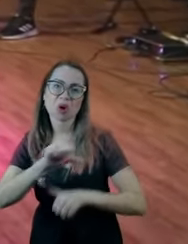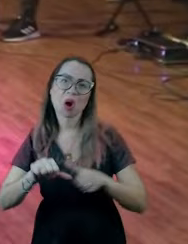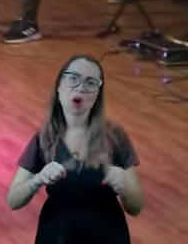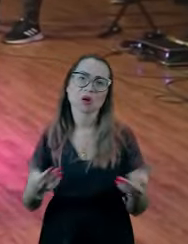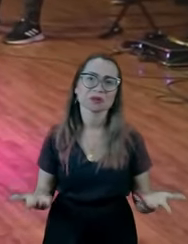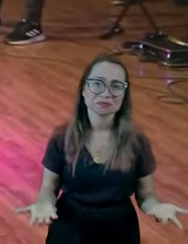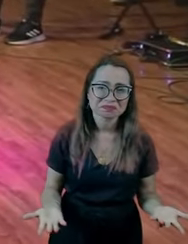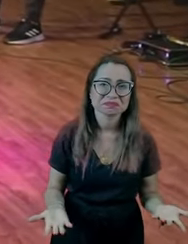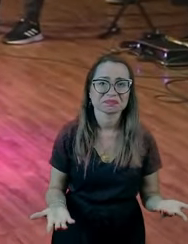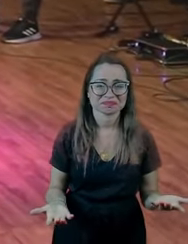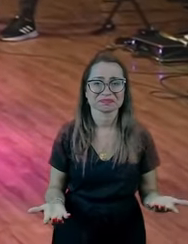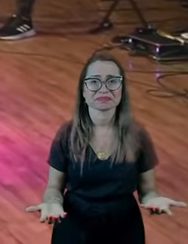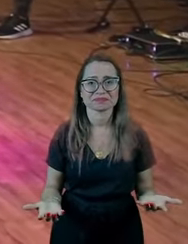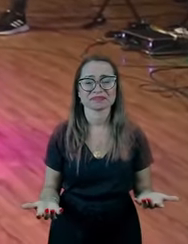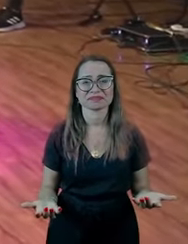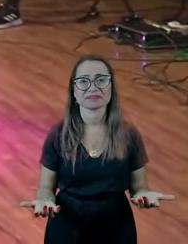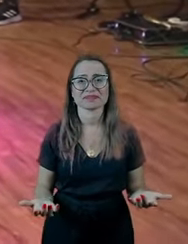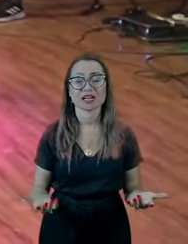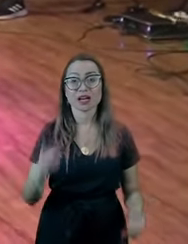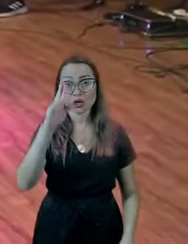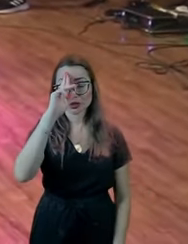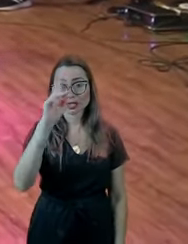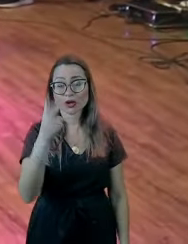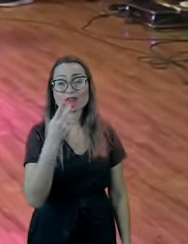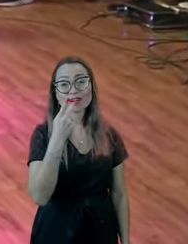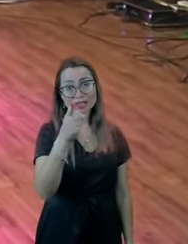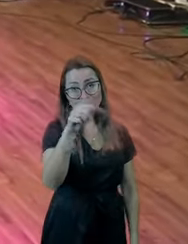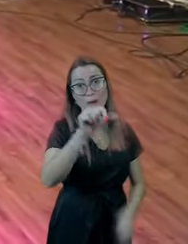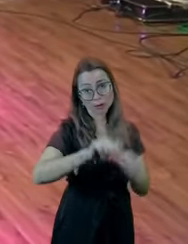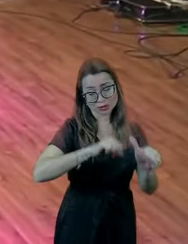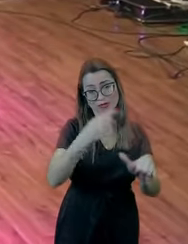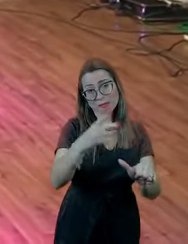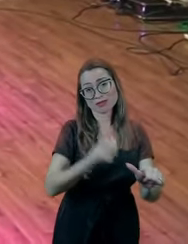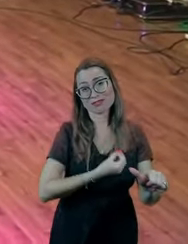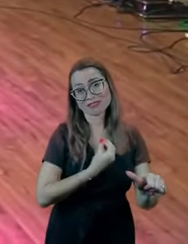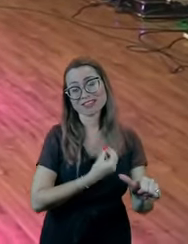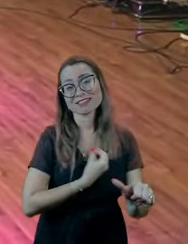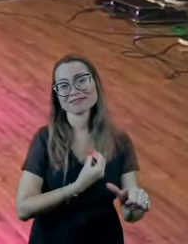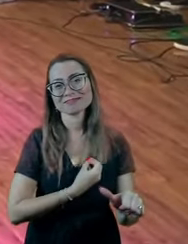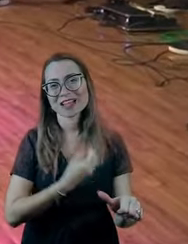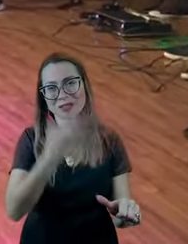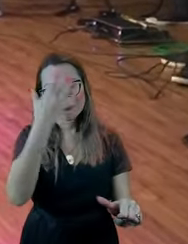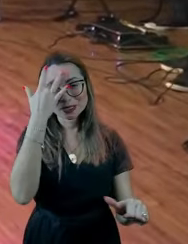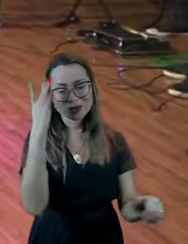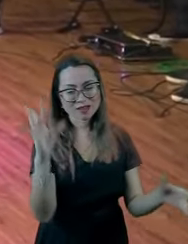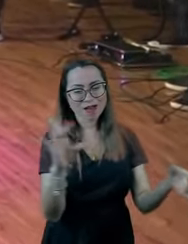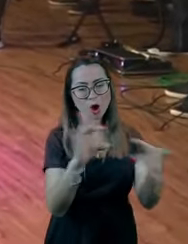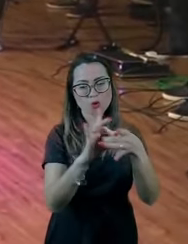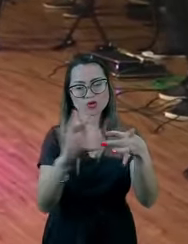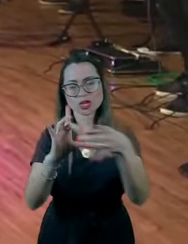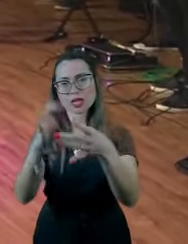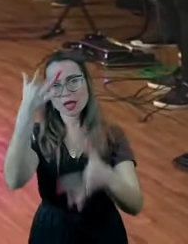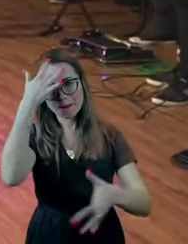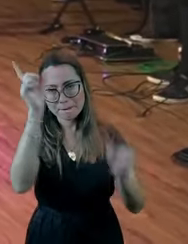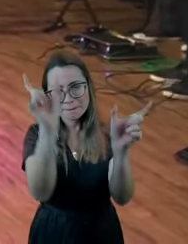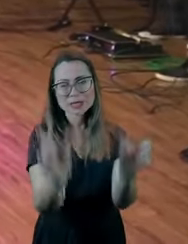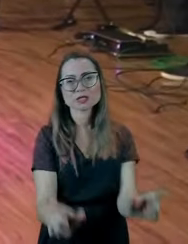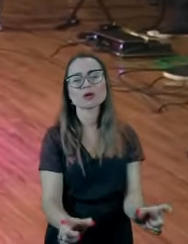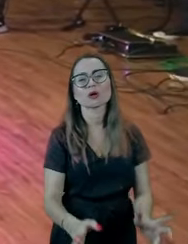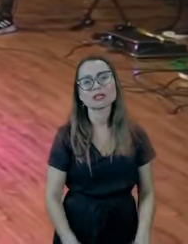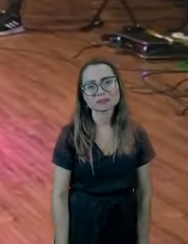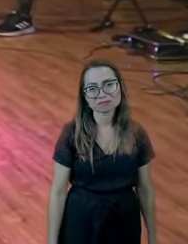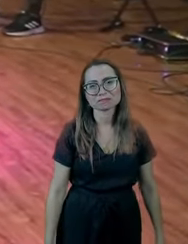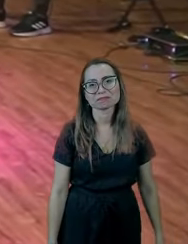O Senhor está falando assim: ei, eu posso te transformar numa conectora nesse tempo. Eu posso usar aquilo que você está